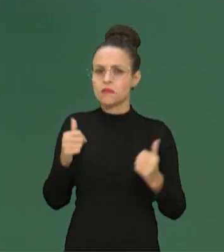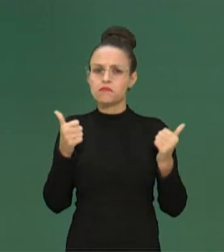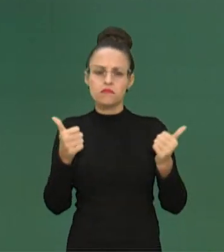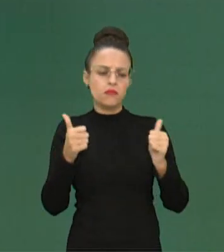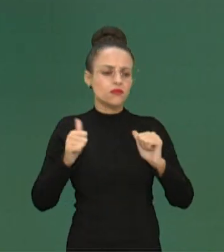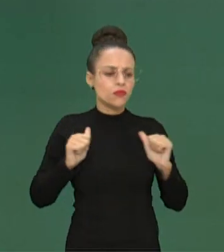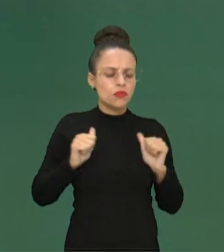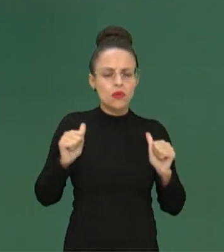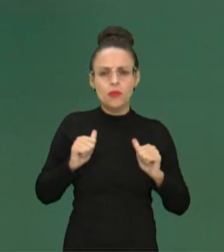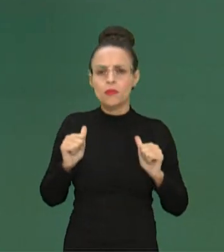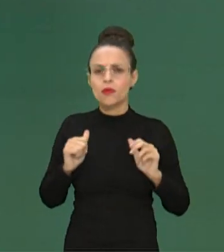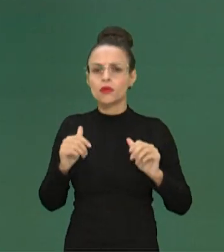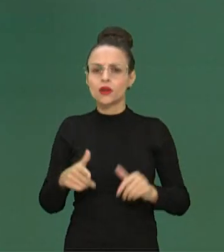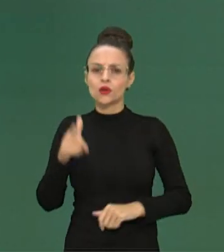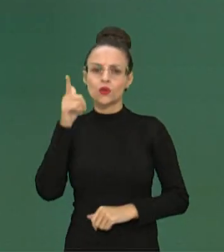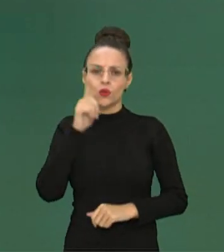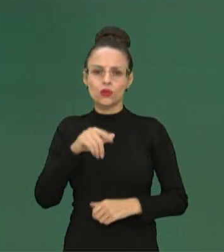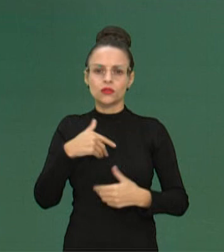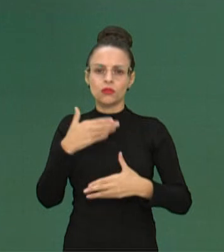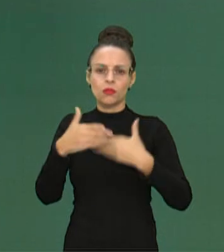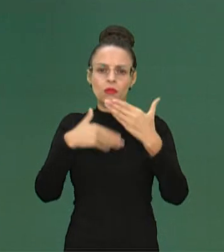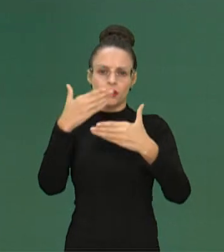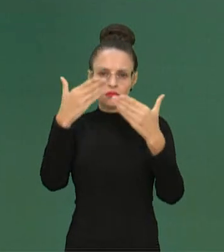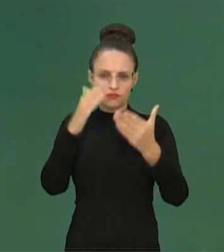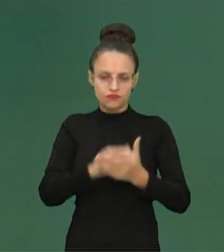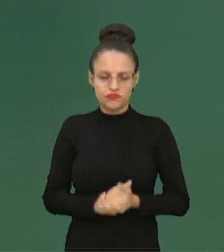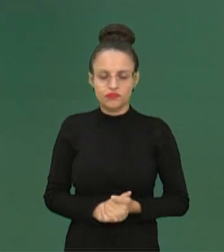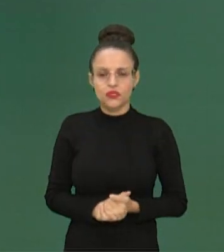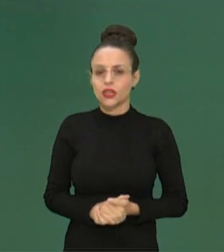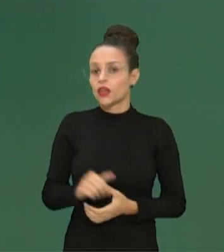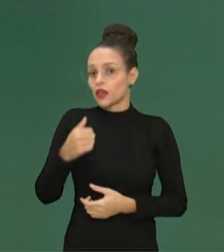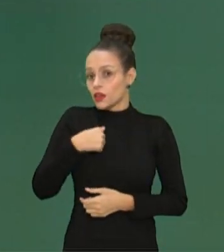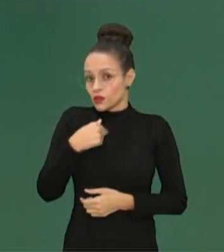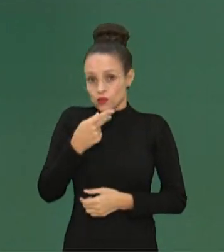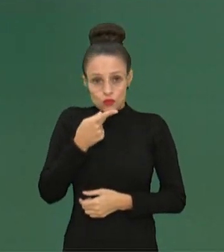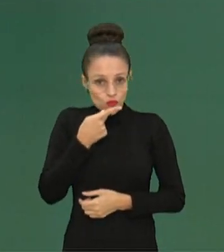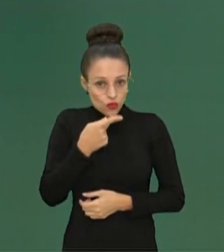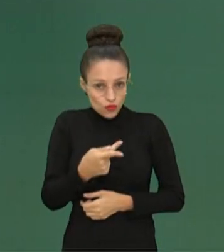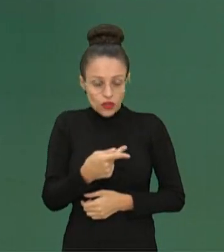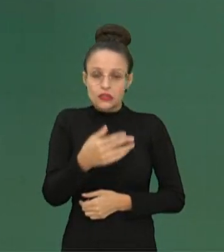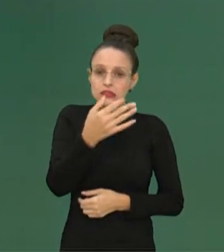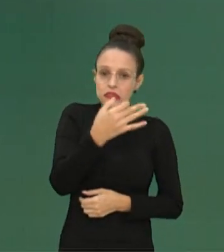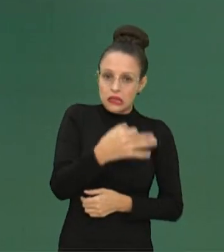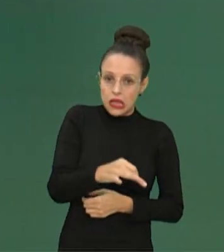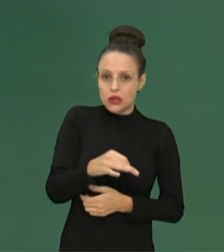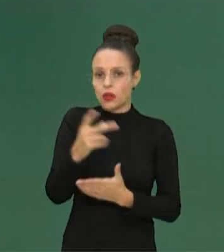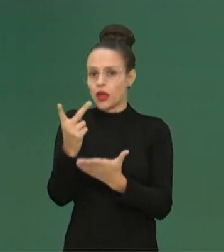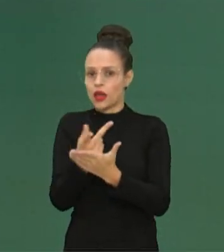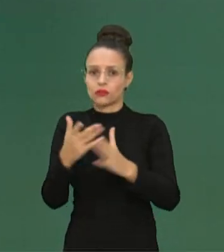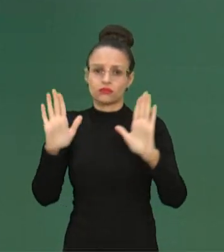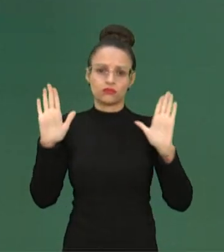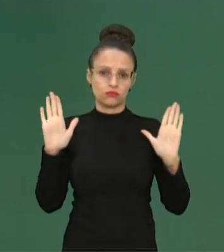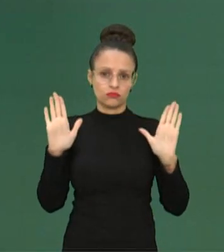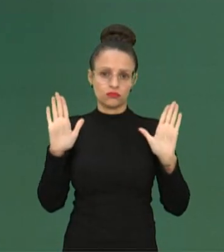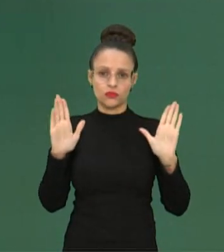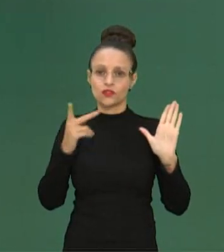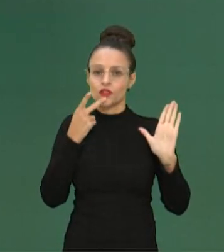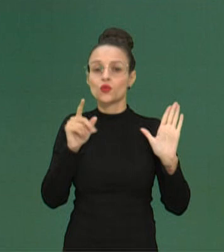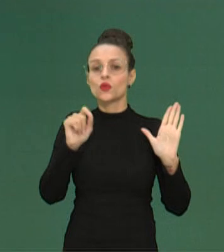dinheiro e a partir disso eles constroem o seu destino. Não estou dizendo que está certo ou que está errado, estou dizendo o que eles